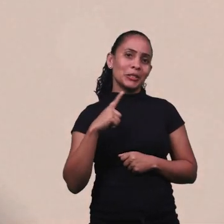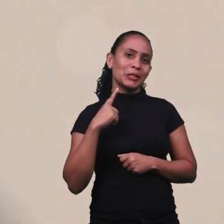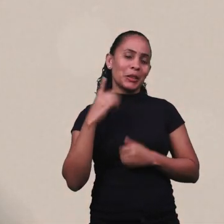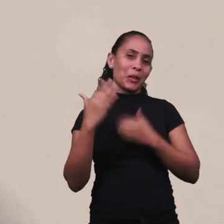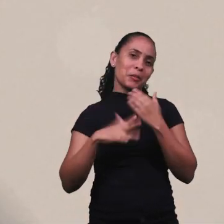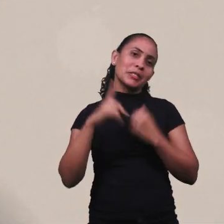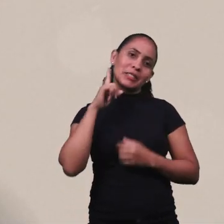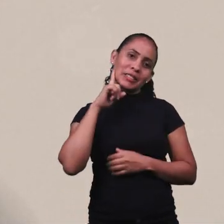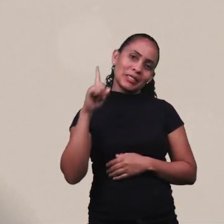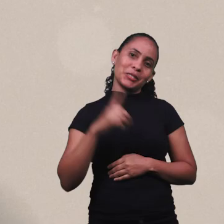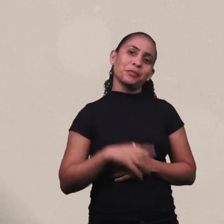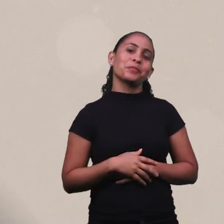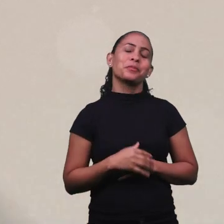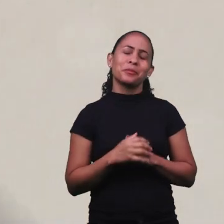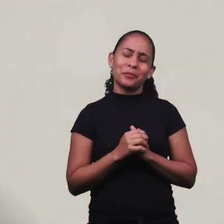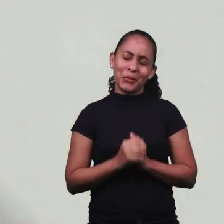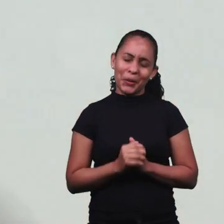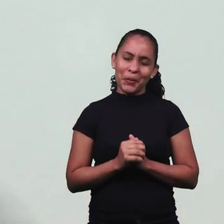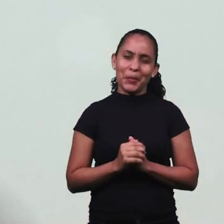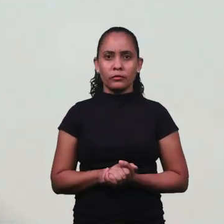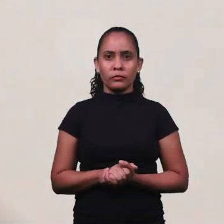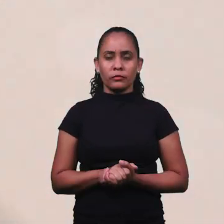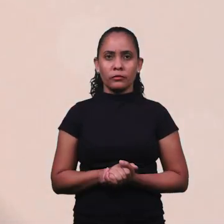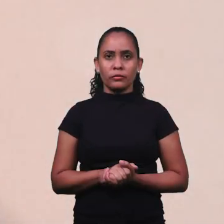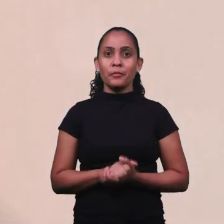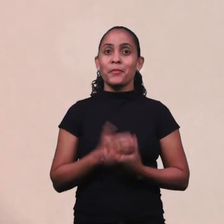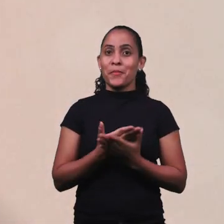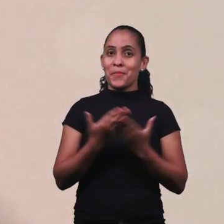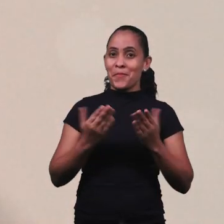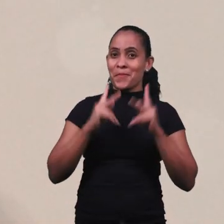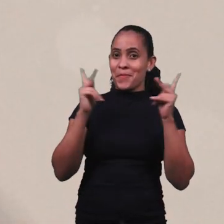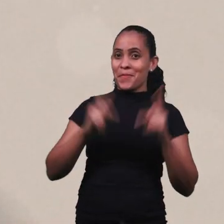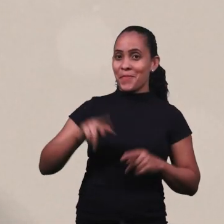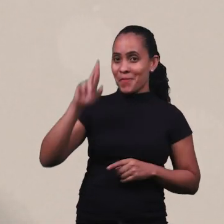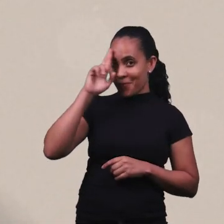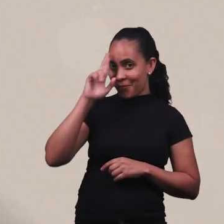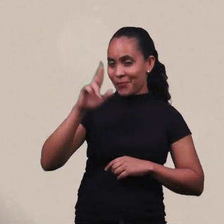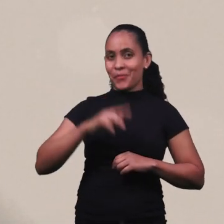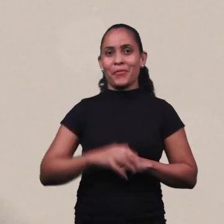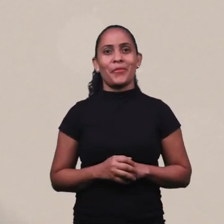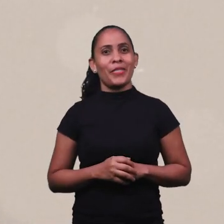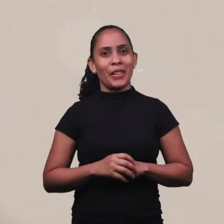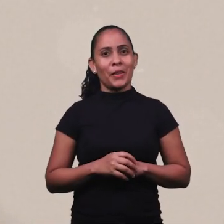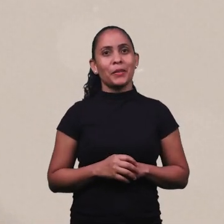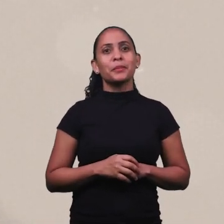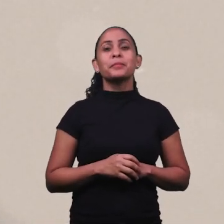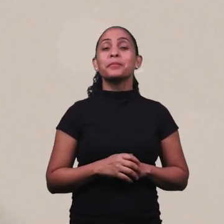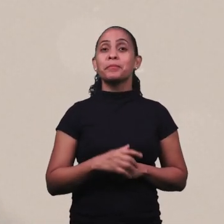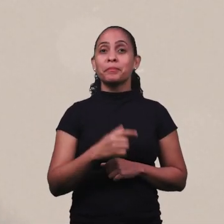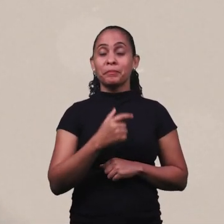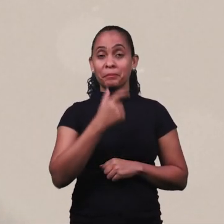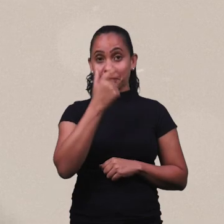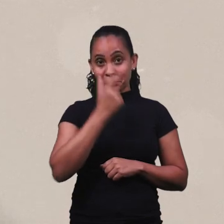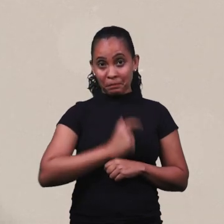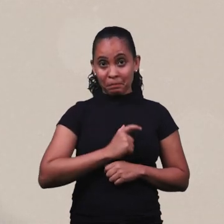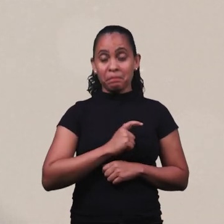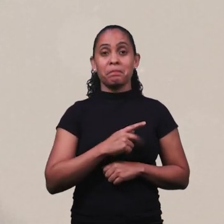presença do Senhor. Amém, irmãos, a paz do Senhor. Irmãos, a paz do Senhor. Eu sou o pastor Celso